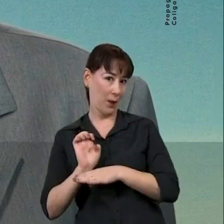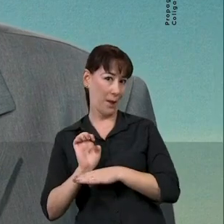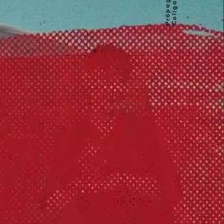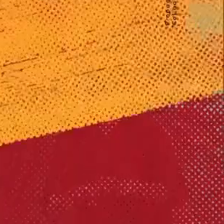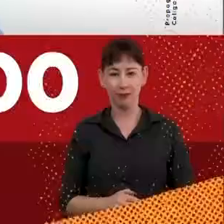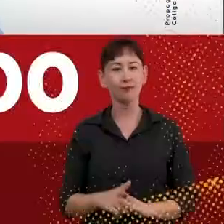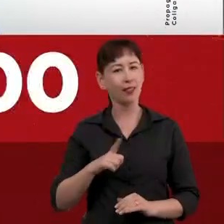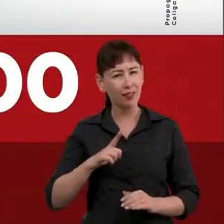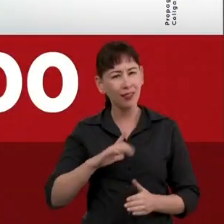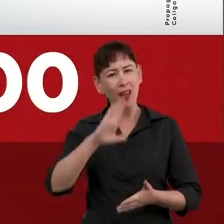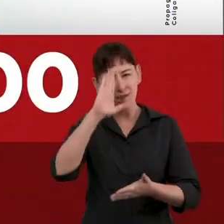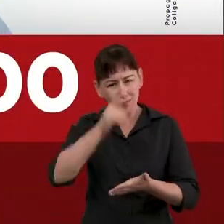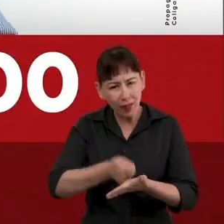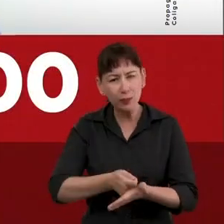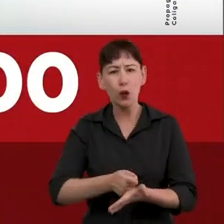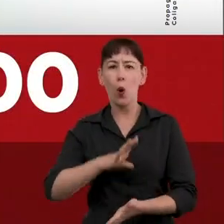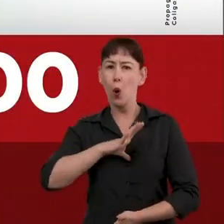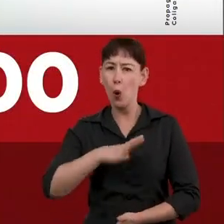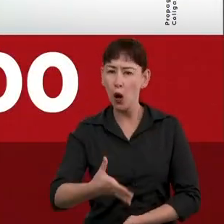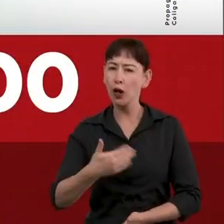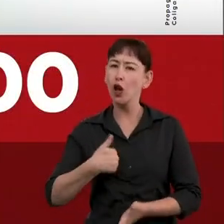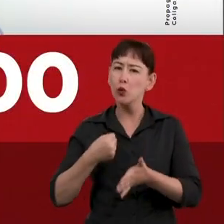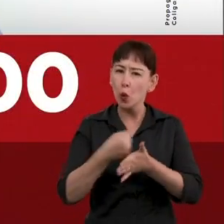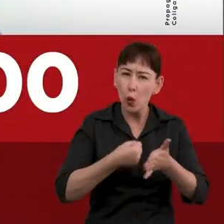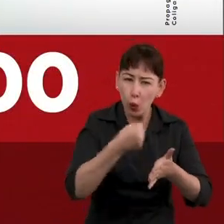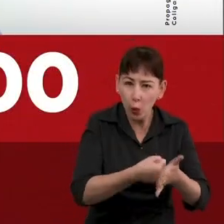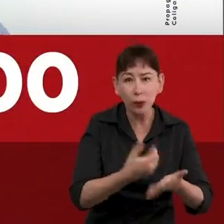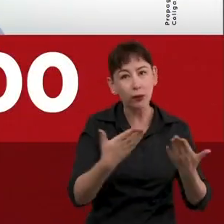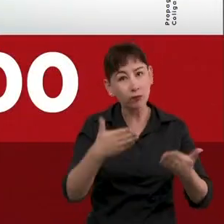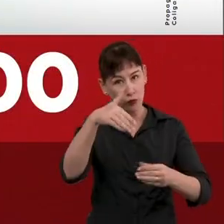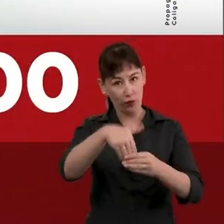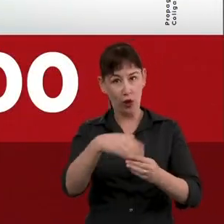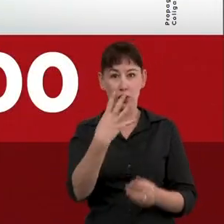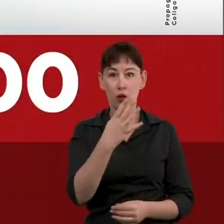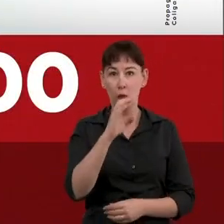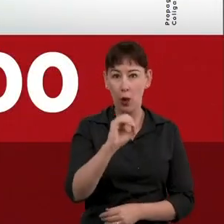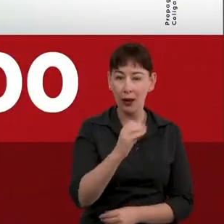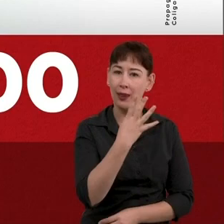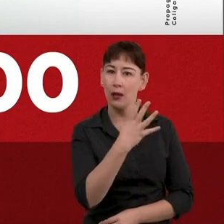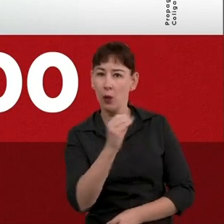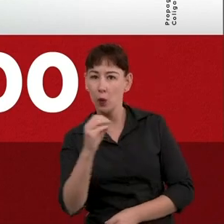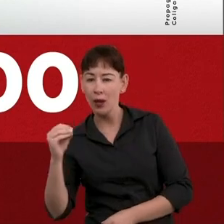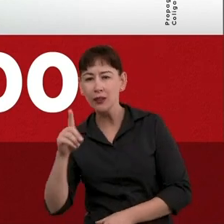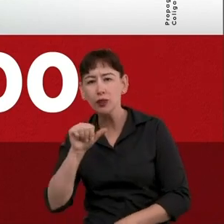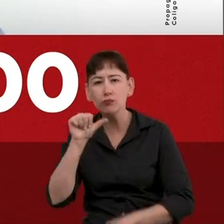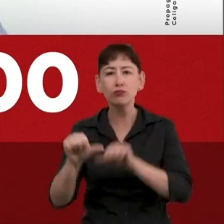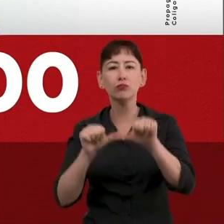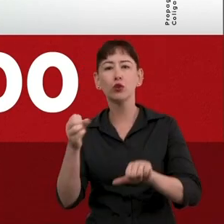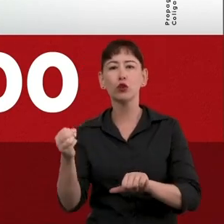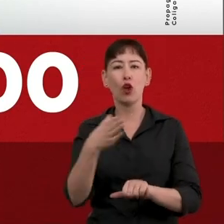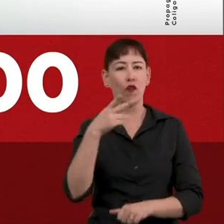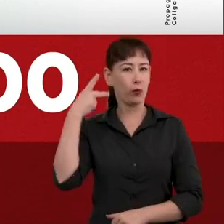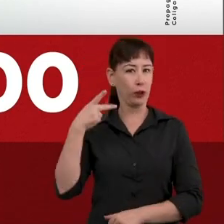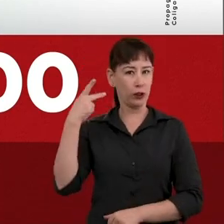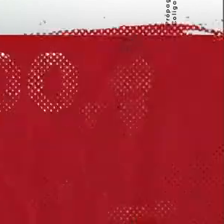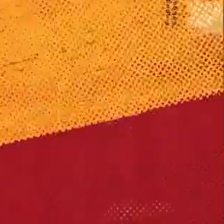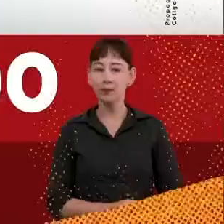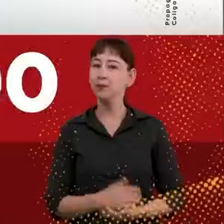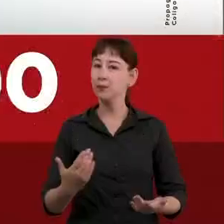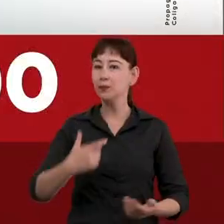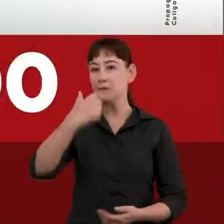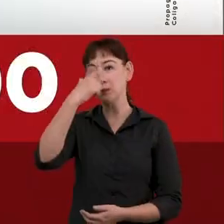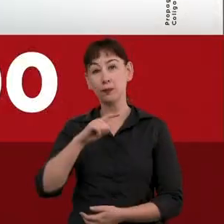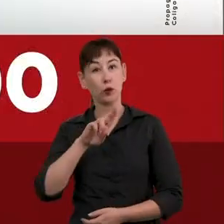deputados estaduais. Com determinação e muita coragem, vote Igor Veciani, 40400, a cara da nova